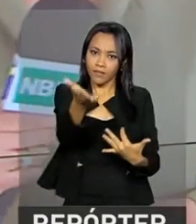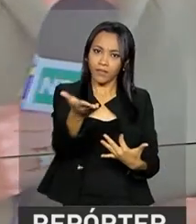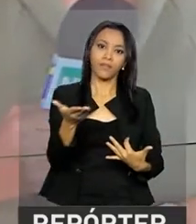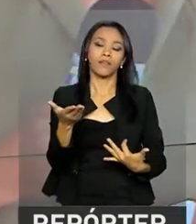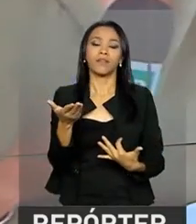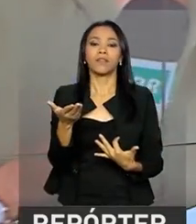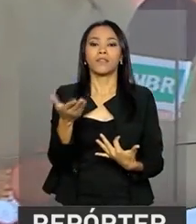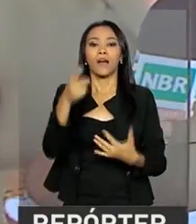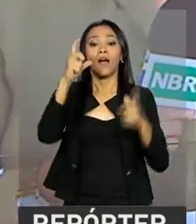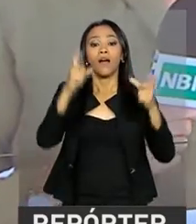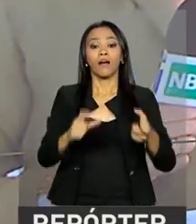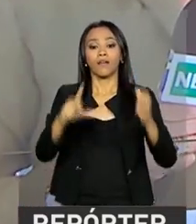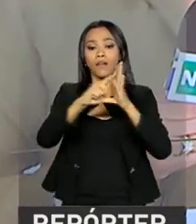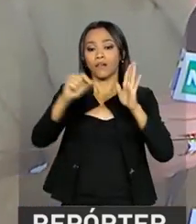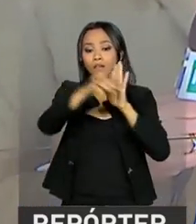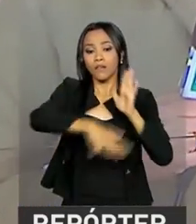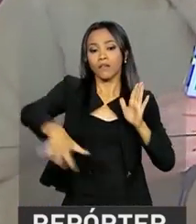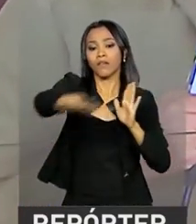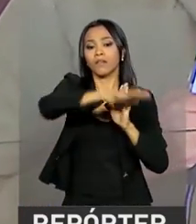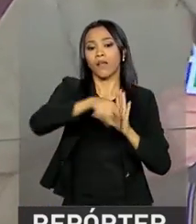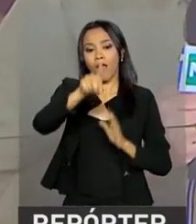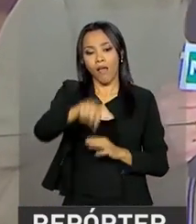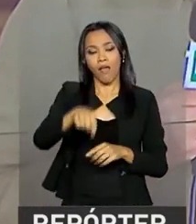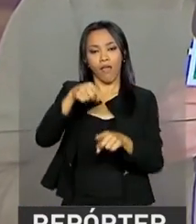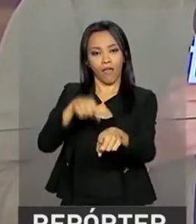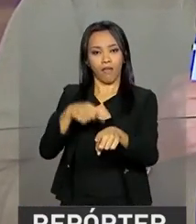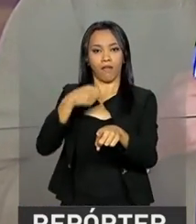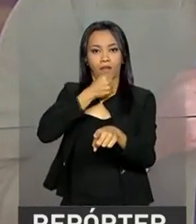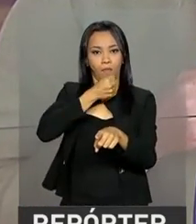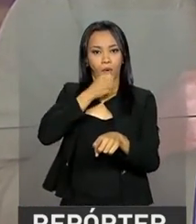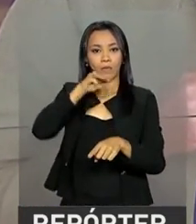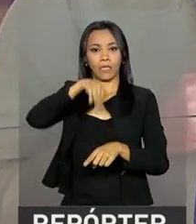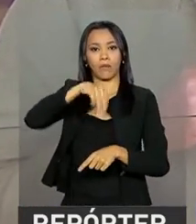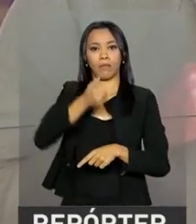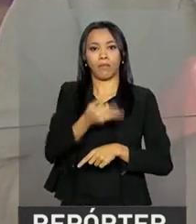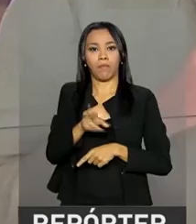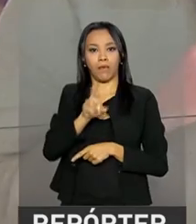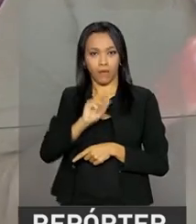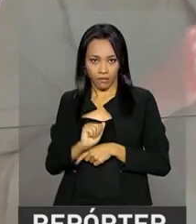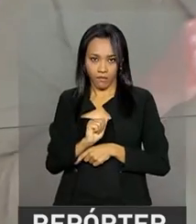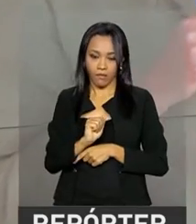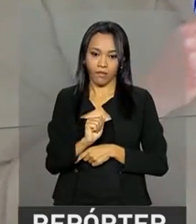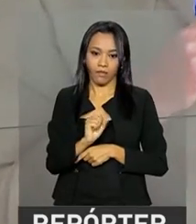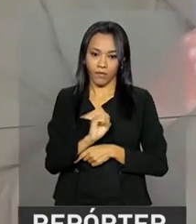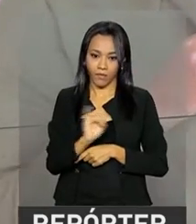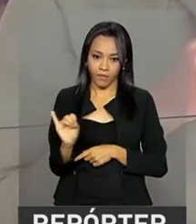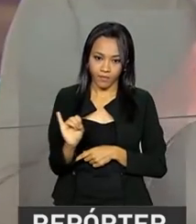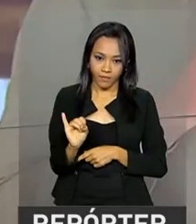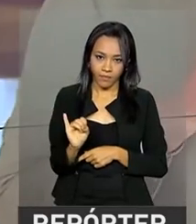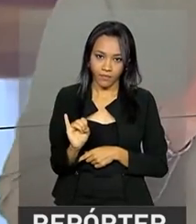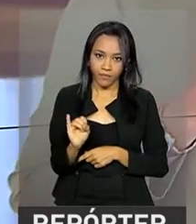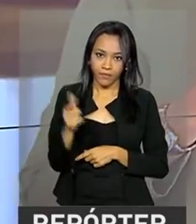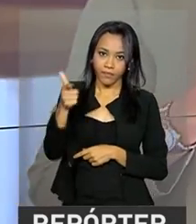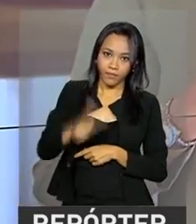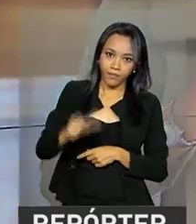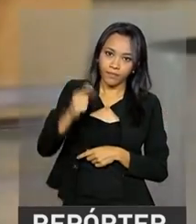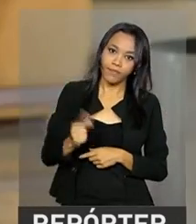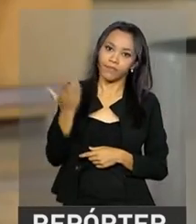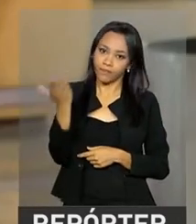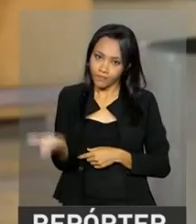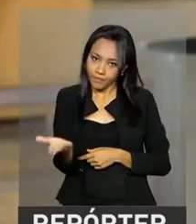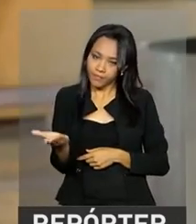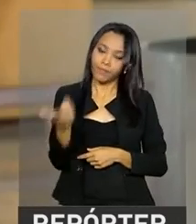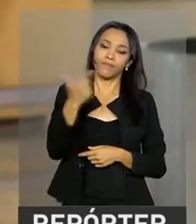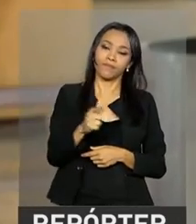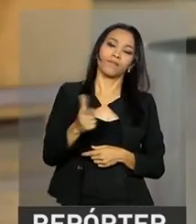no palácio do planalto repórter maria aquino foi mara foi mais uma vez pra você e leandro para você de